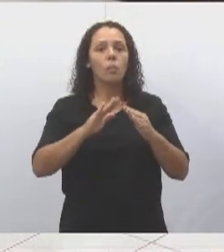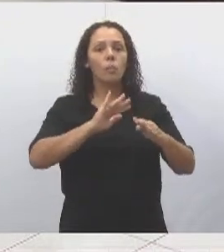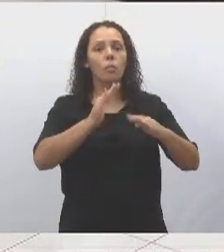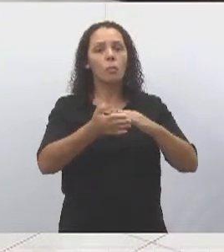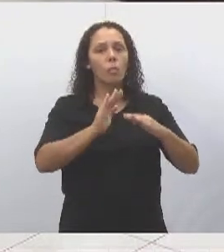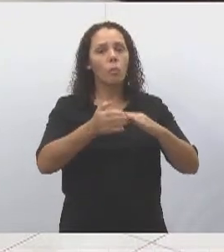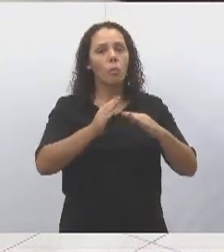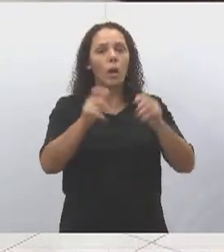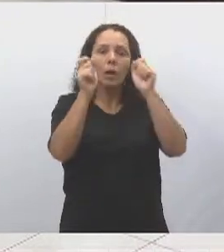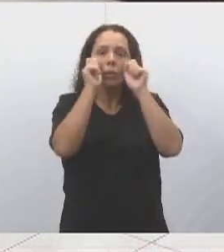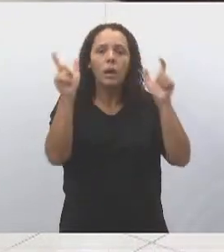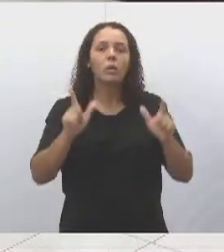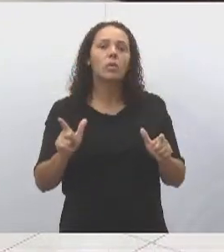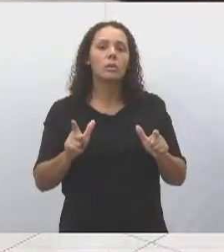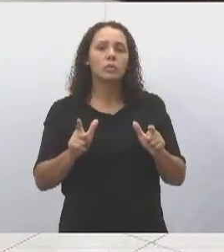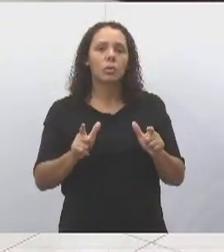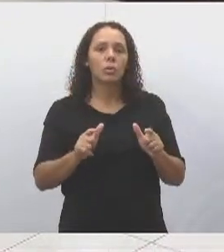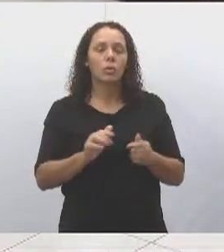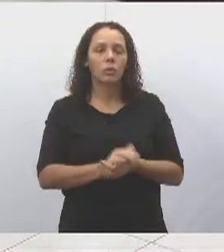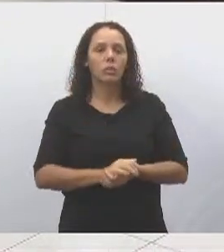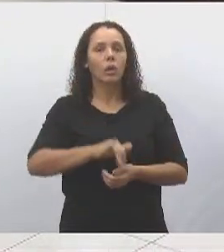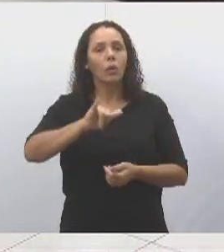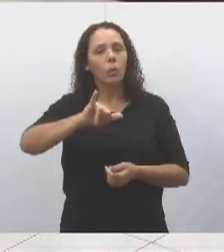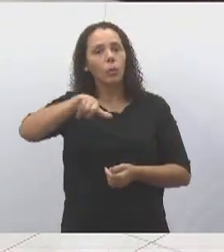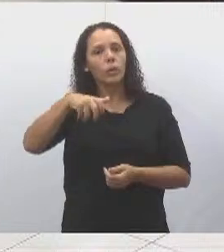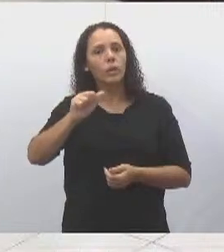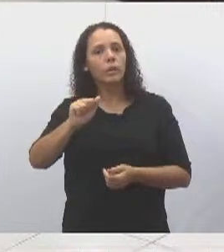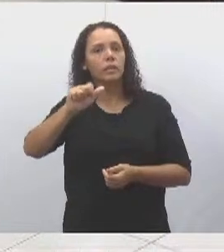acordou, o JAL acordou,